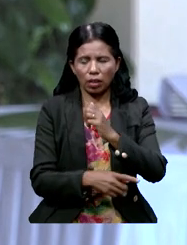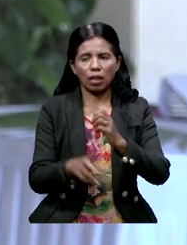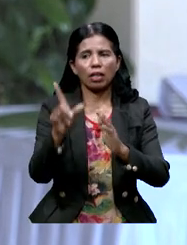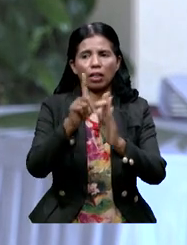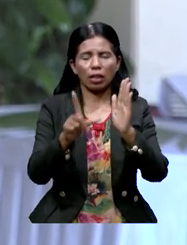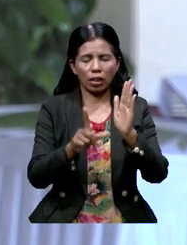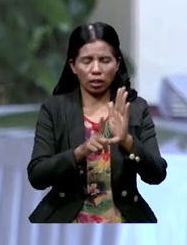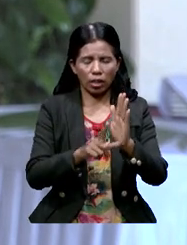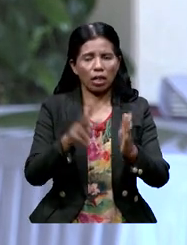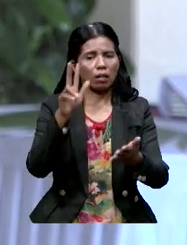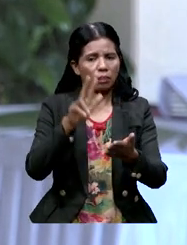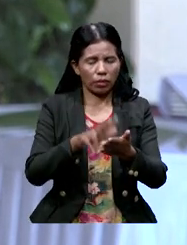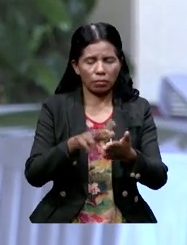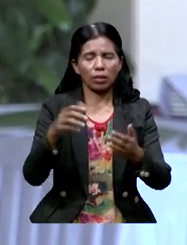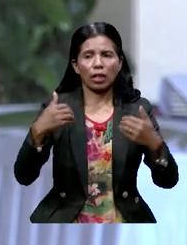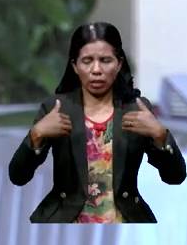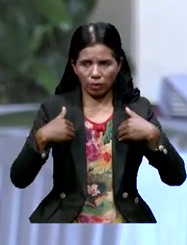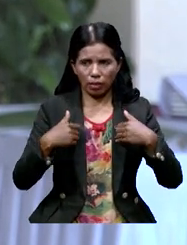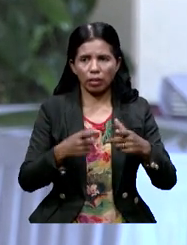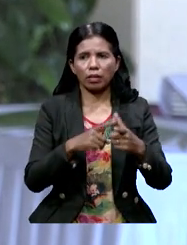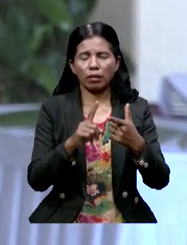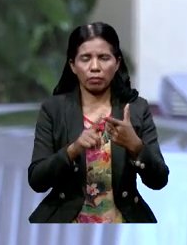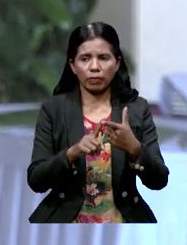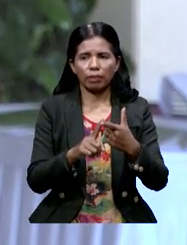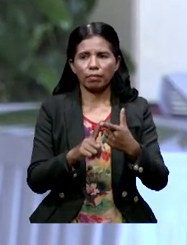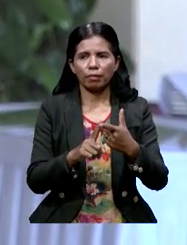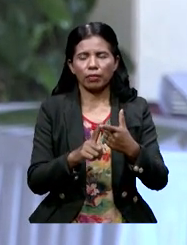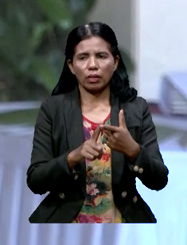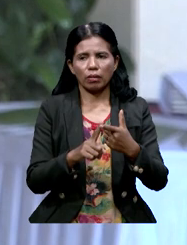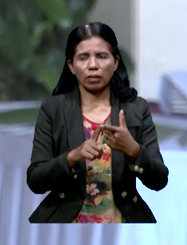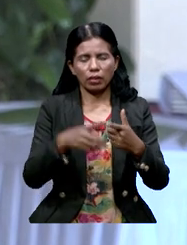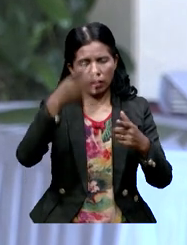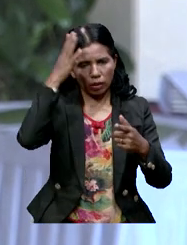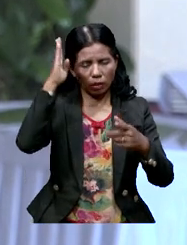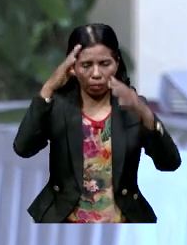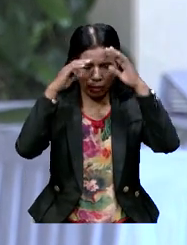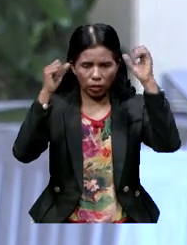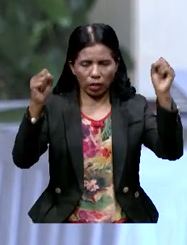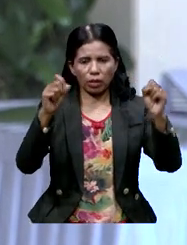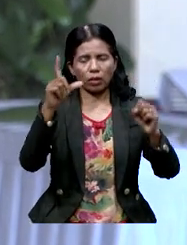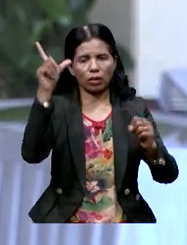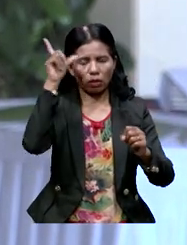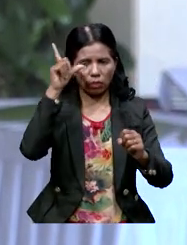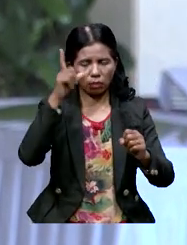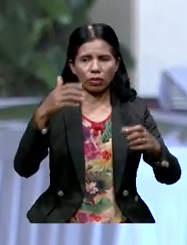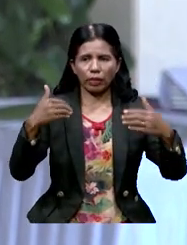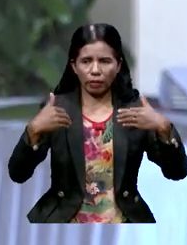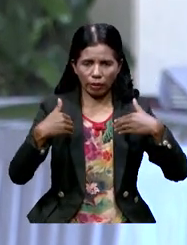aprovamos ija tiona e depois de senhor presidente Luolomos ija ninia